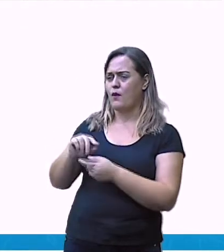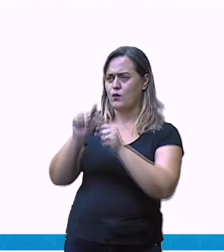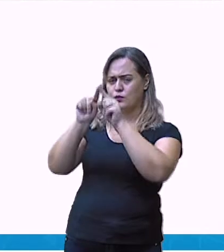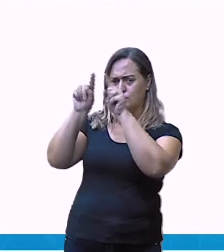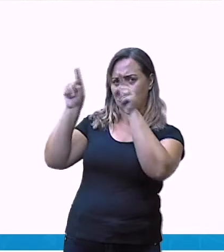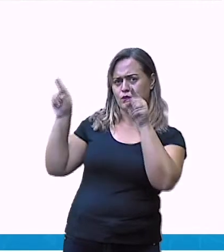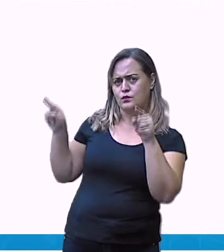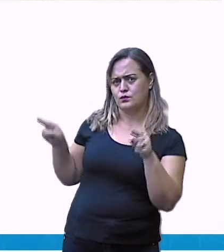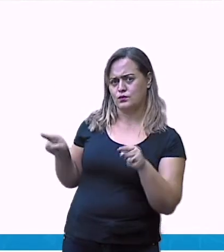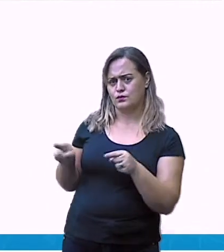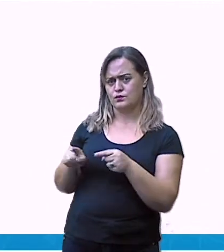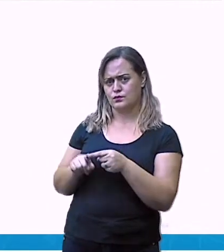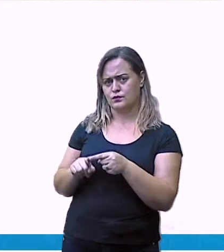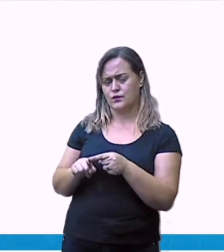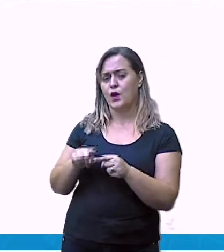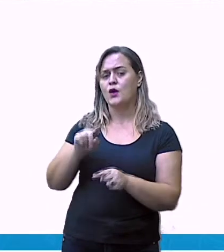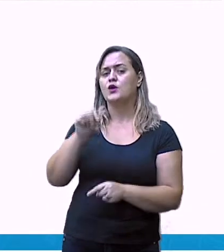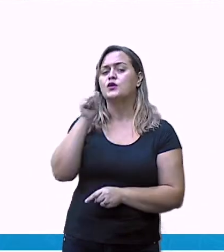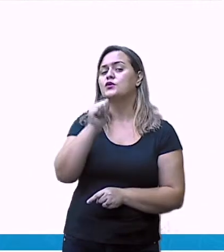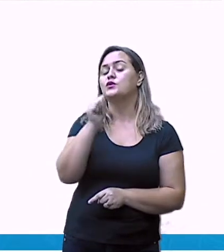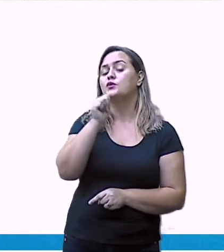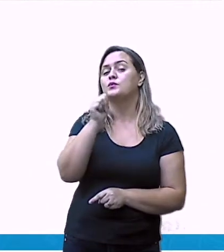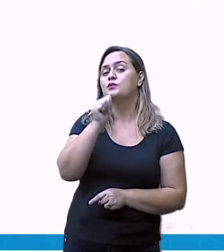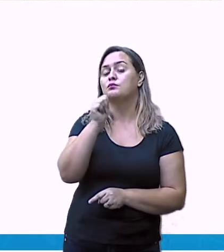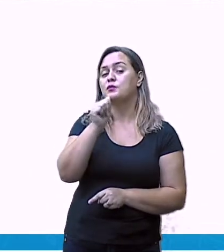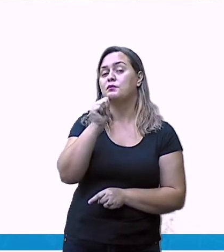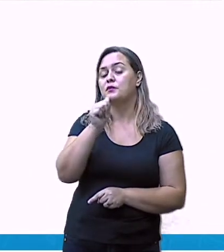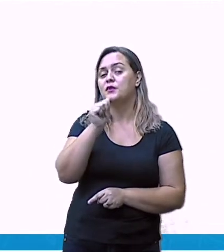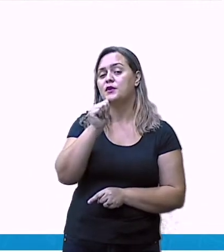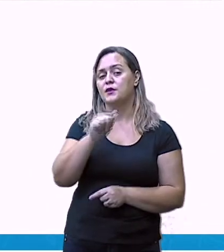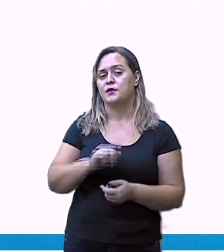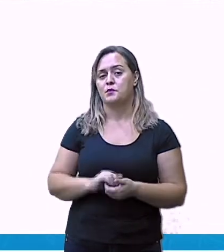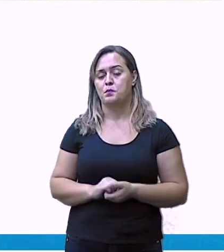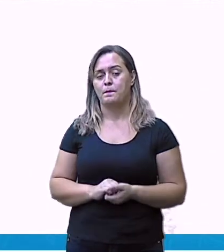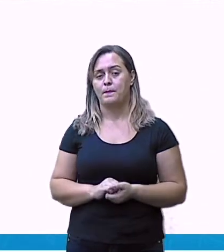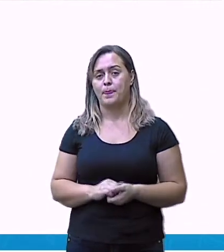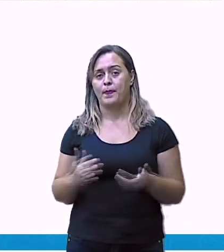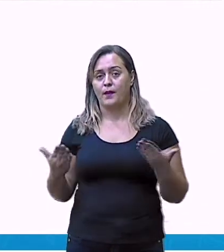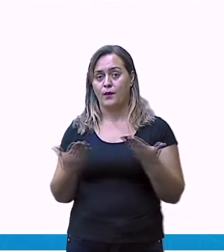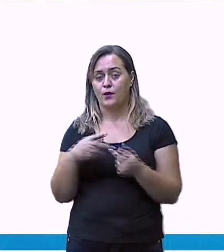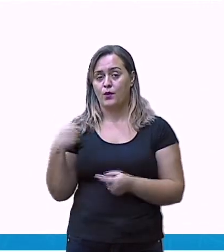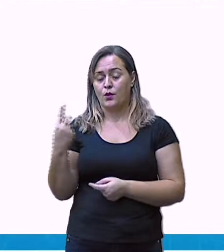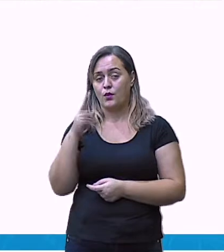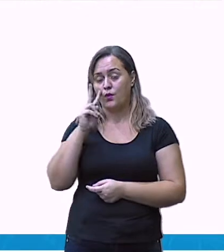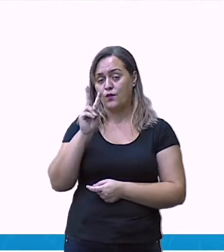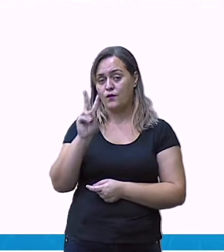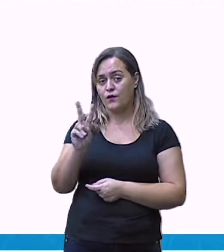66% dessas meninas, vamos marcar aqui,